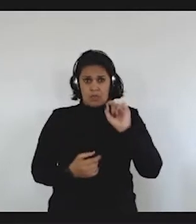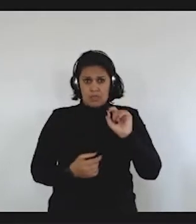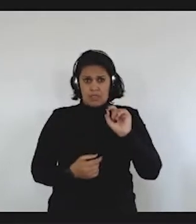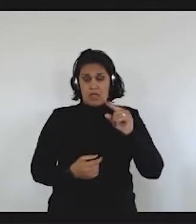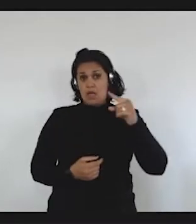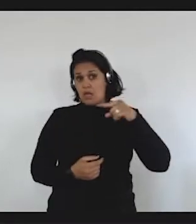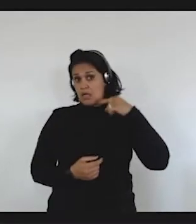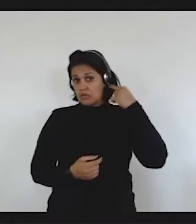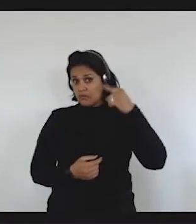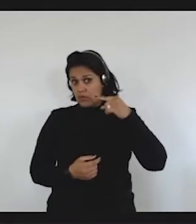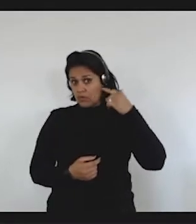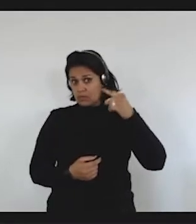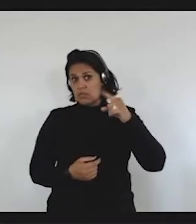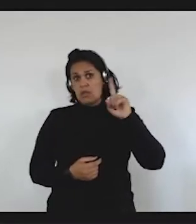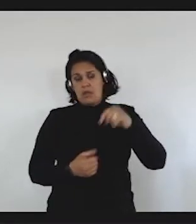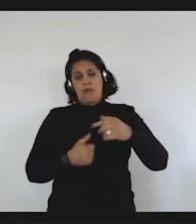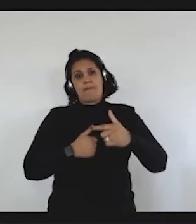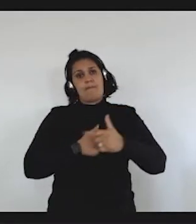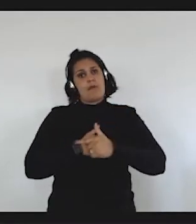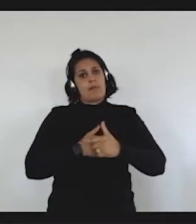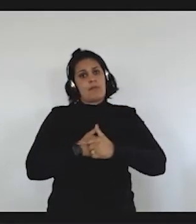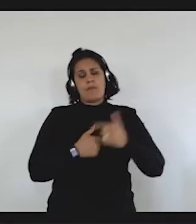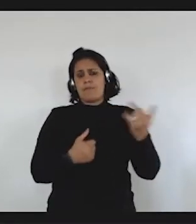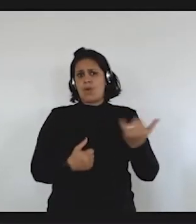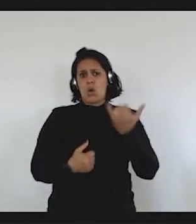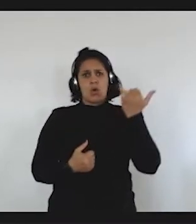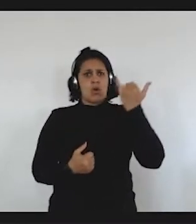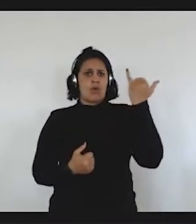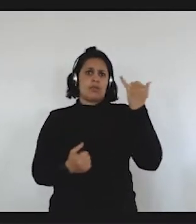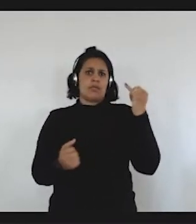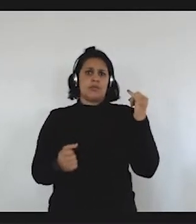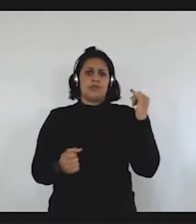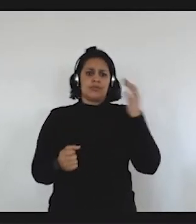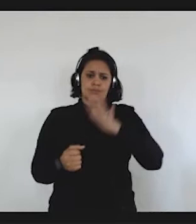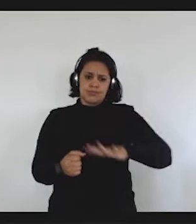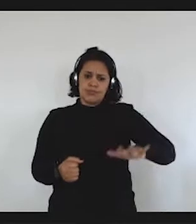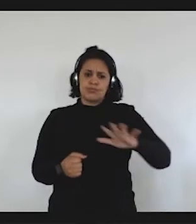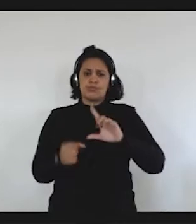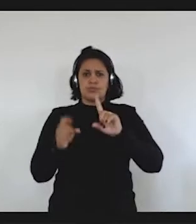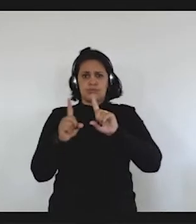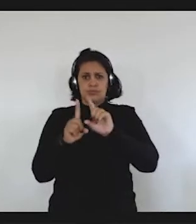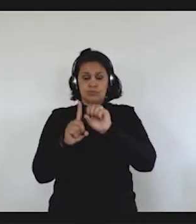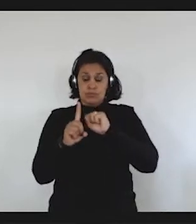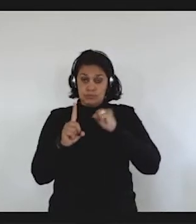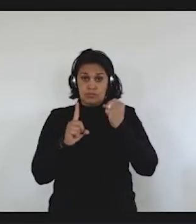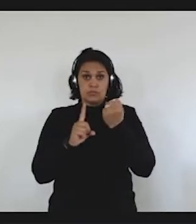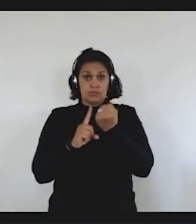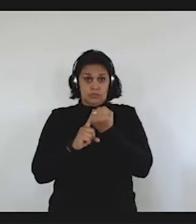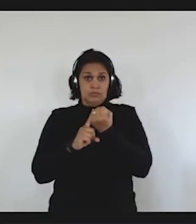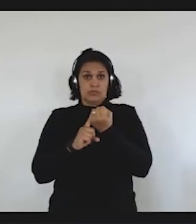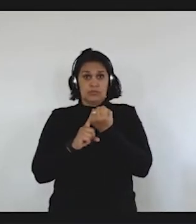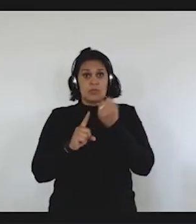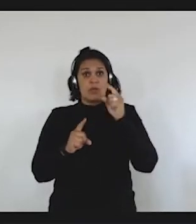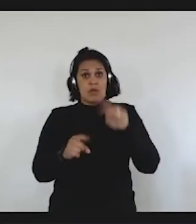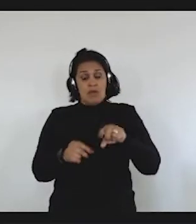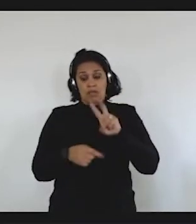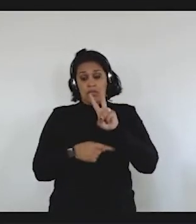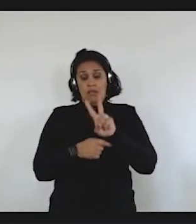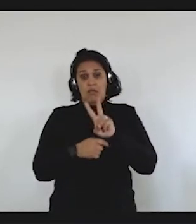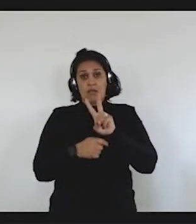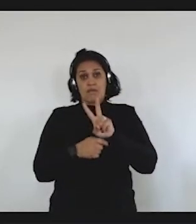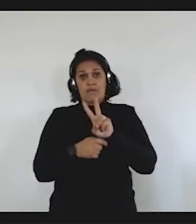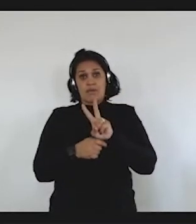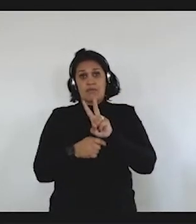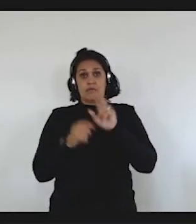tem um papel fundamental dentro da nossa sociedade, o papel de defender